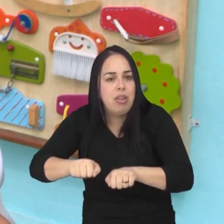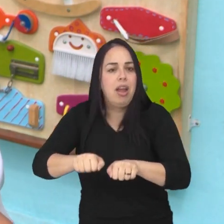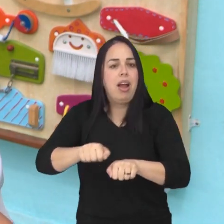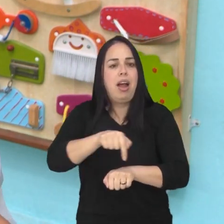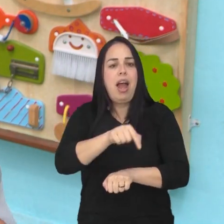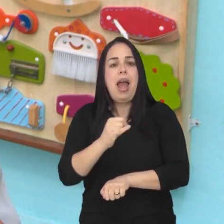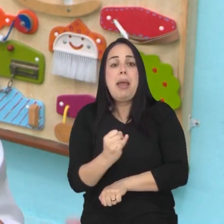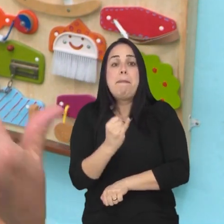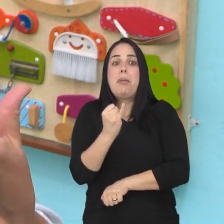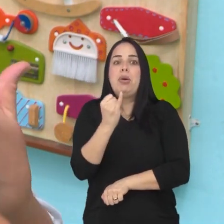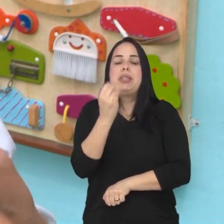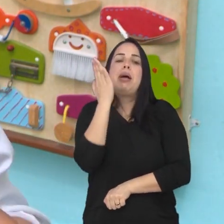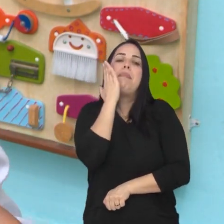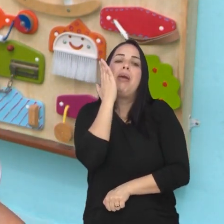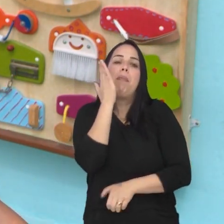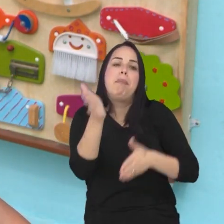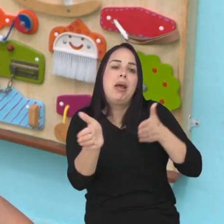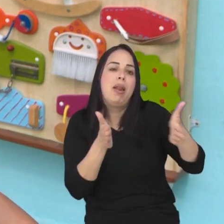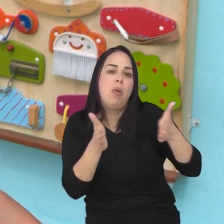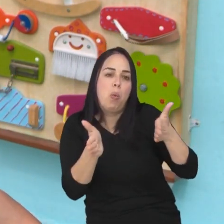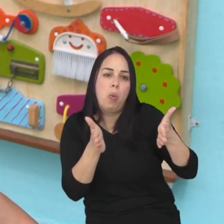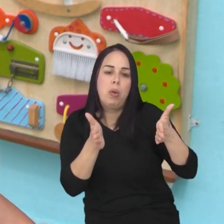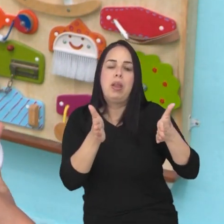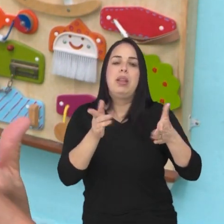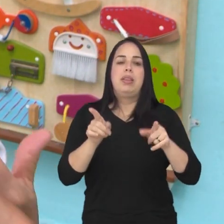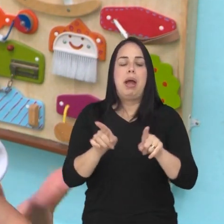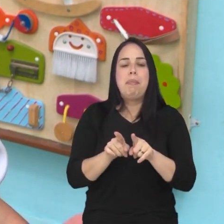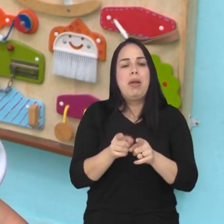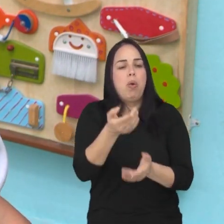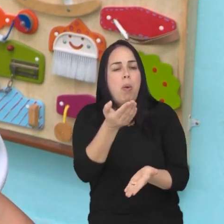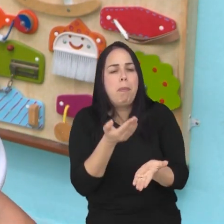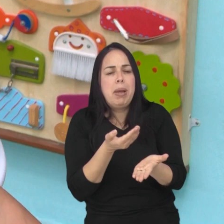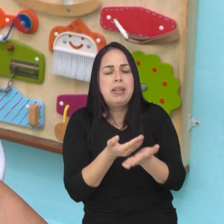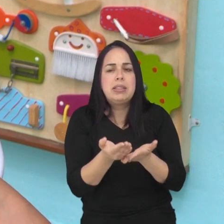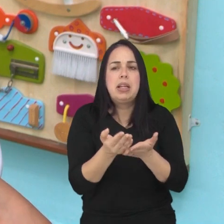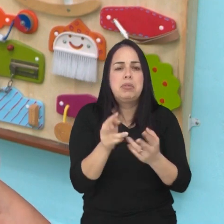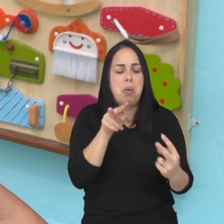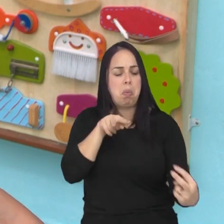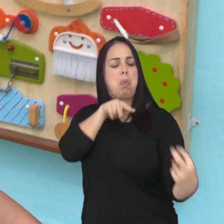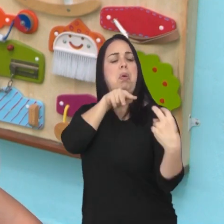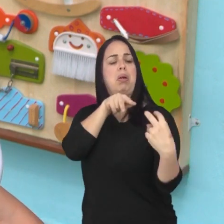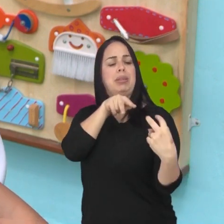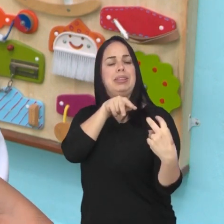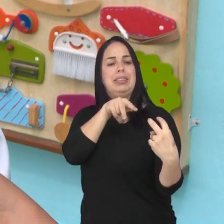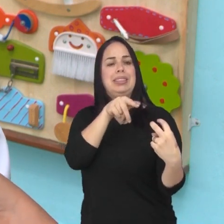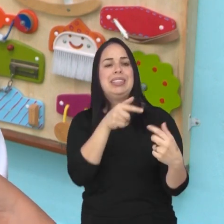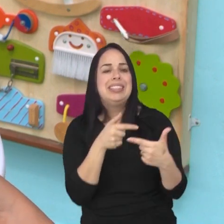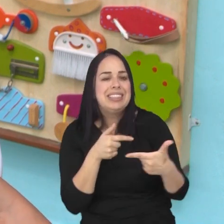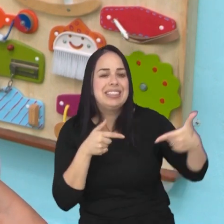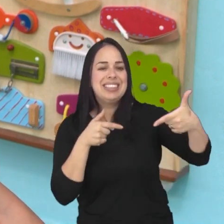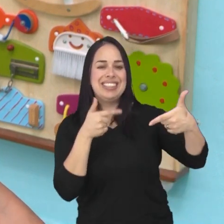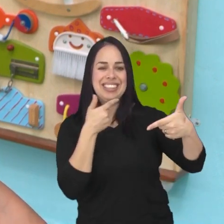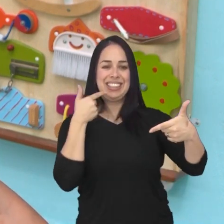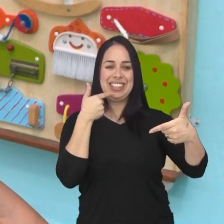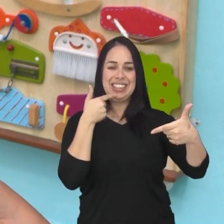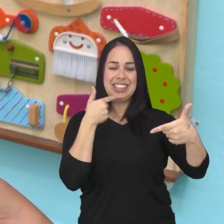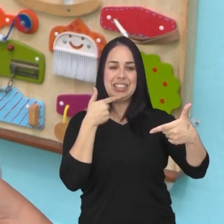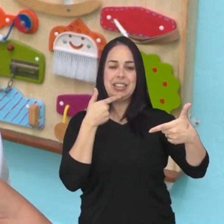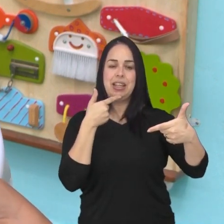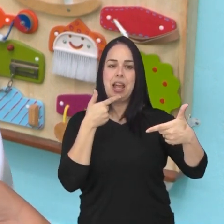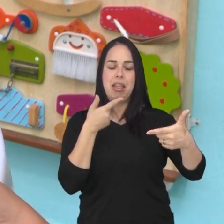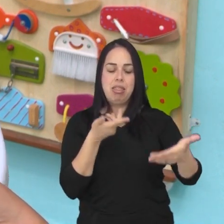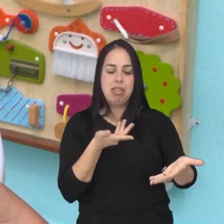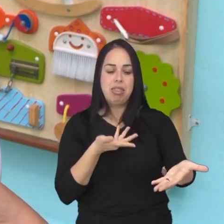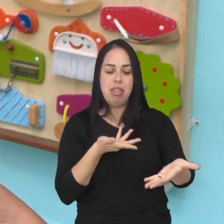são importantes. Antes disso, o quando essa criança começa a olhar para você, sorrir para